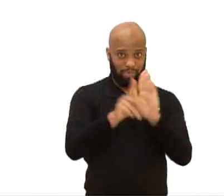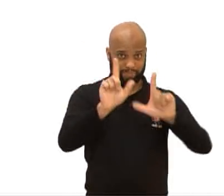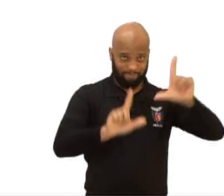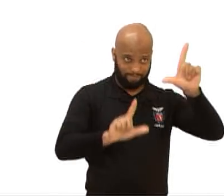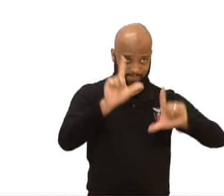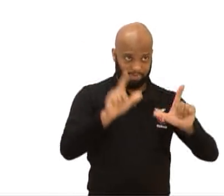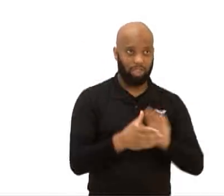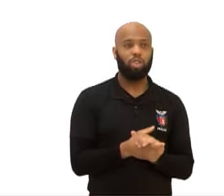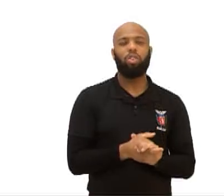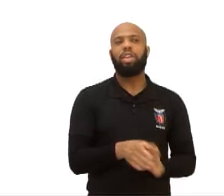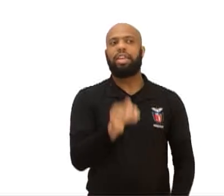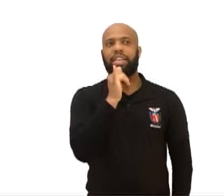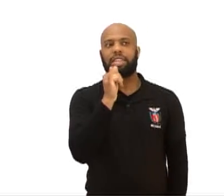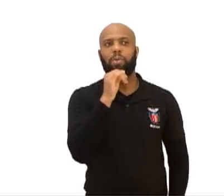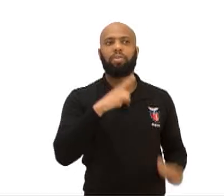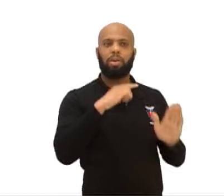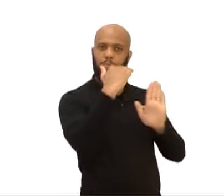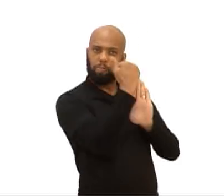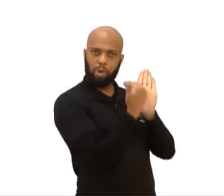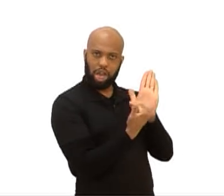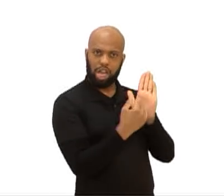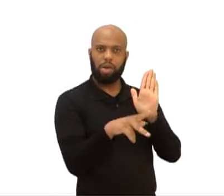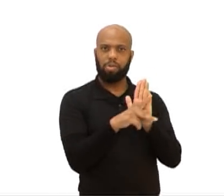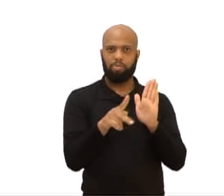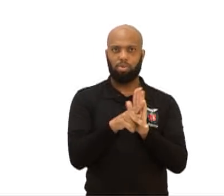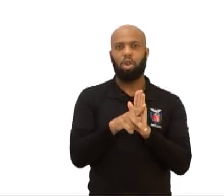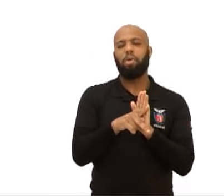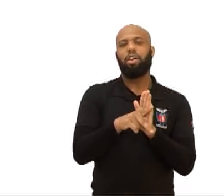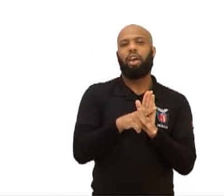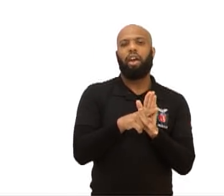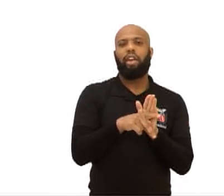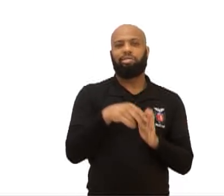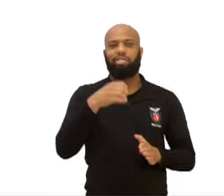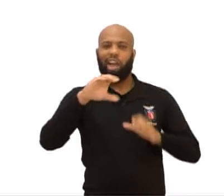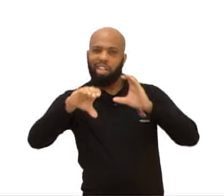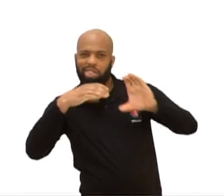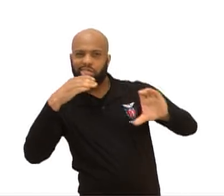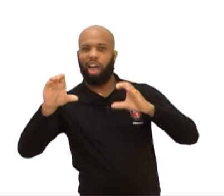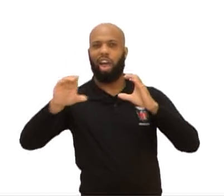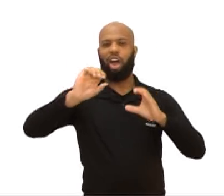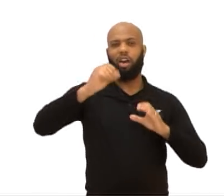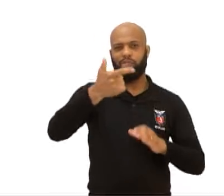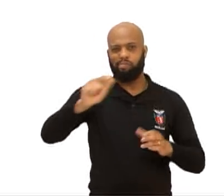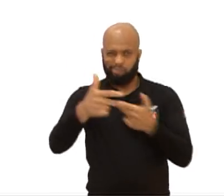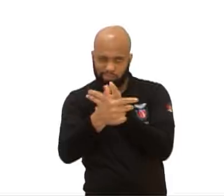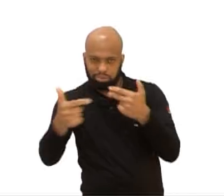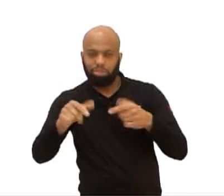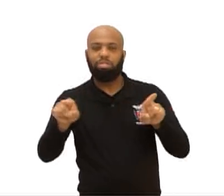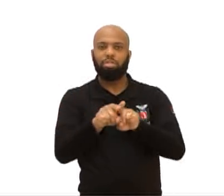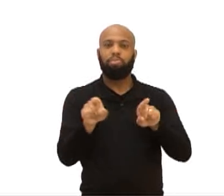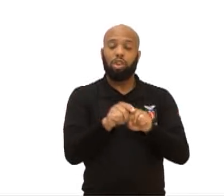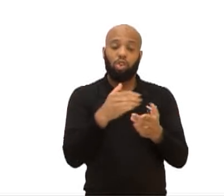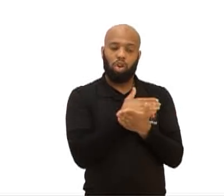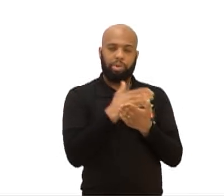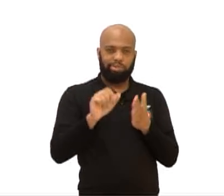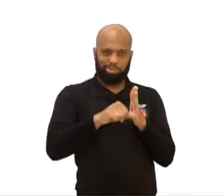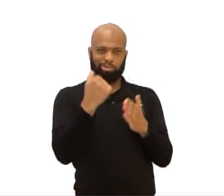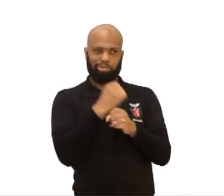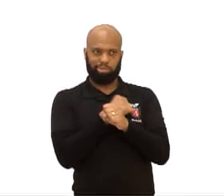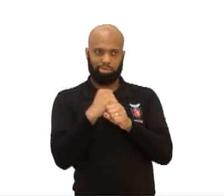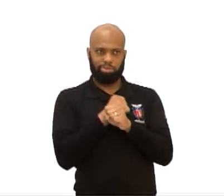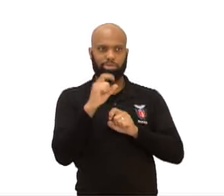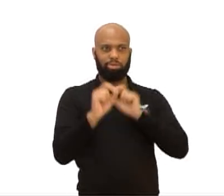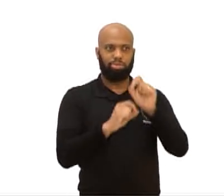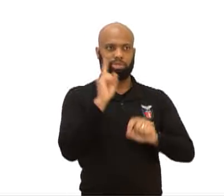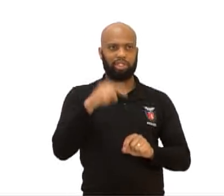televisão, como programas de variedades e de talentos, emergiram naqueles primeiros anos, chamados de